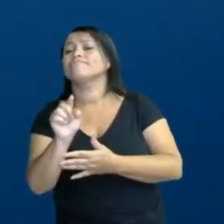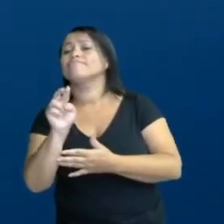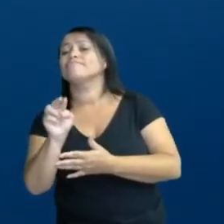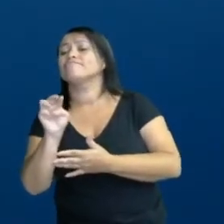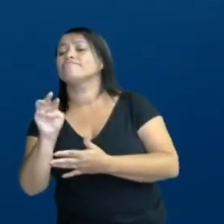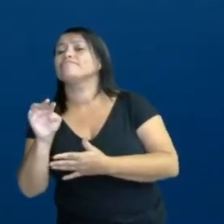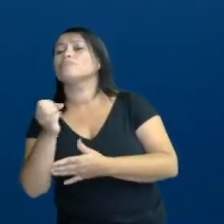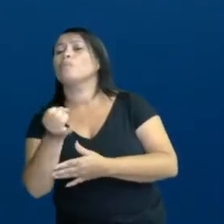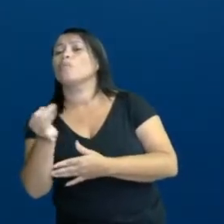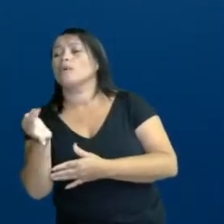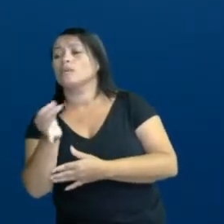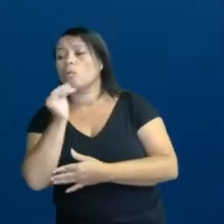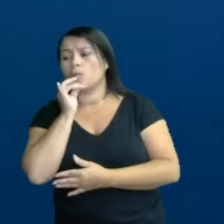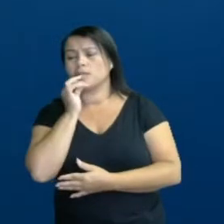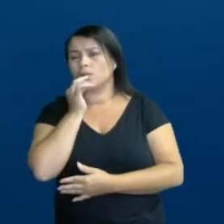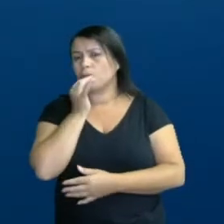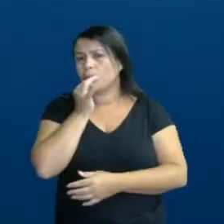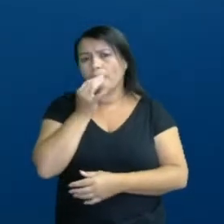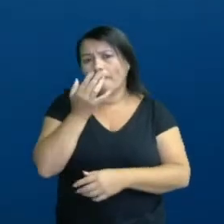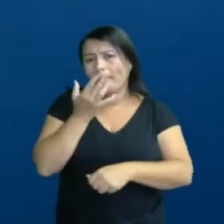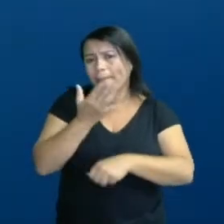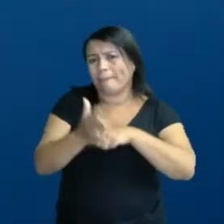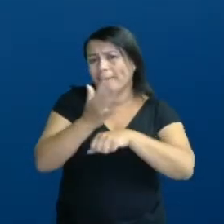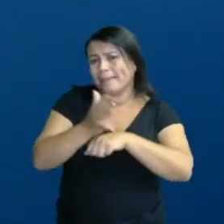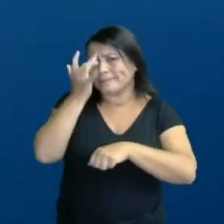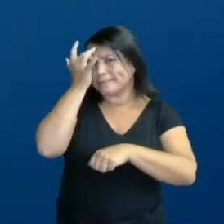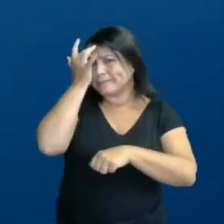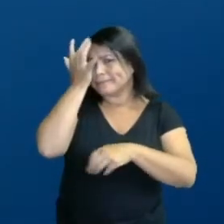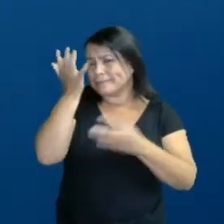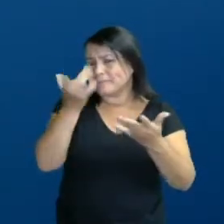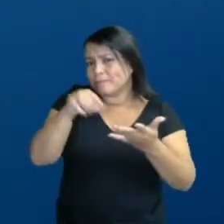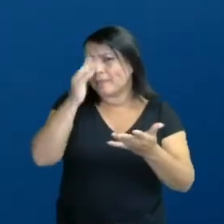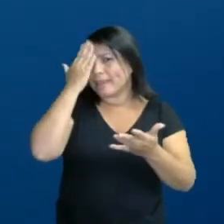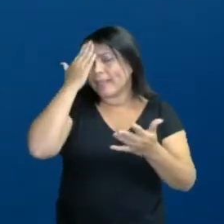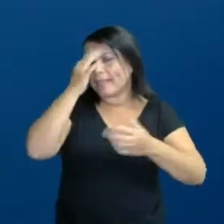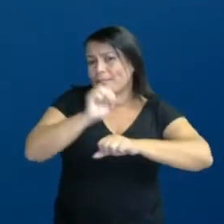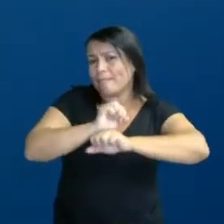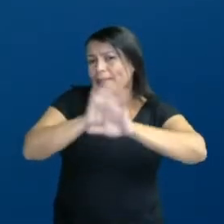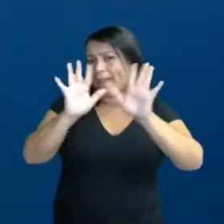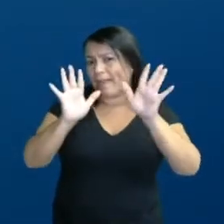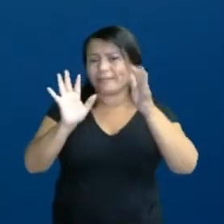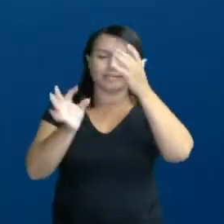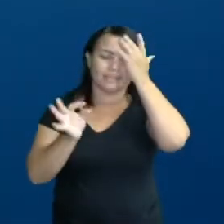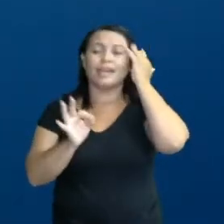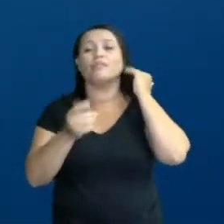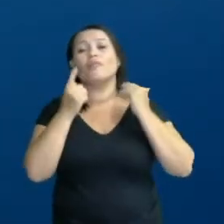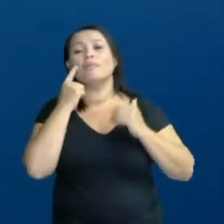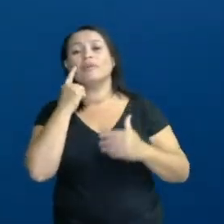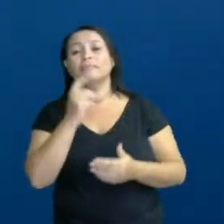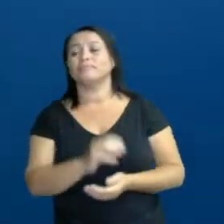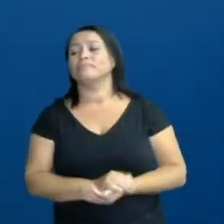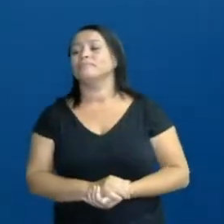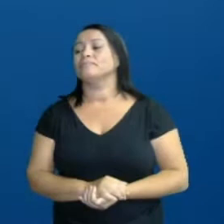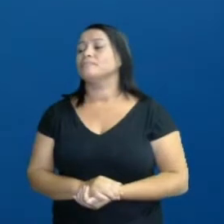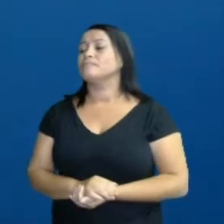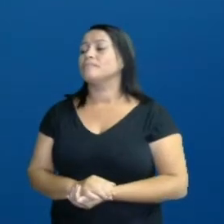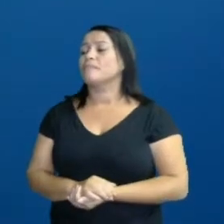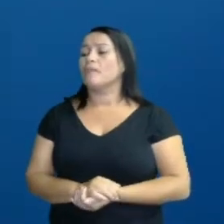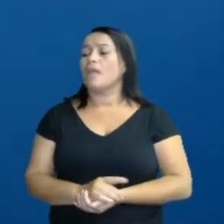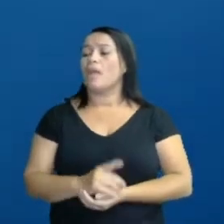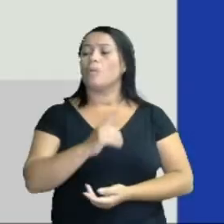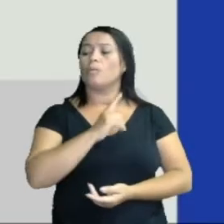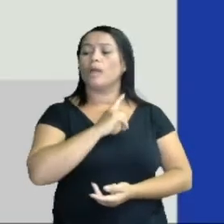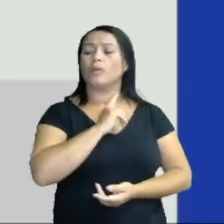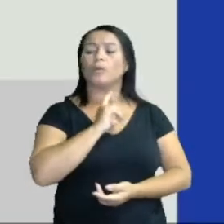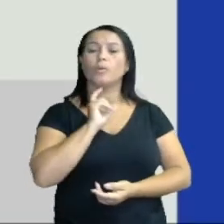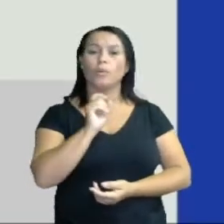exemplo bem prático e bem fácil que vocês vão entender agora tudo bem certinho, tá bom? Então, ó, vem comigo. Eu tenho